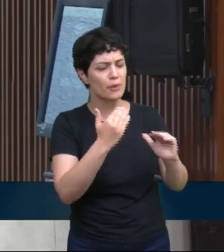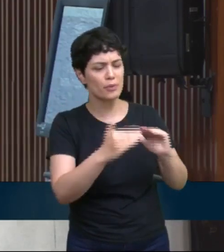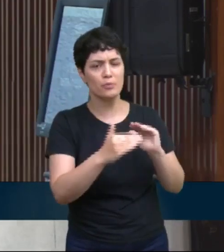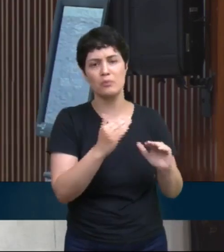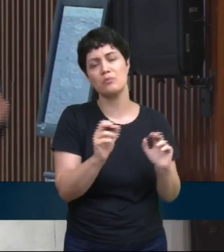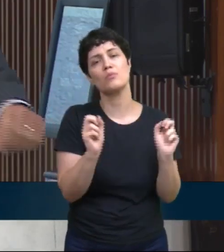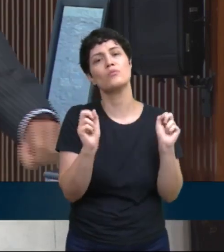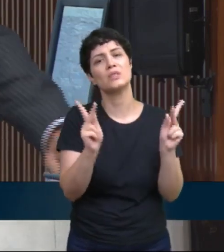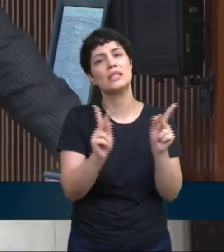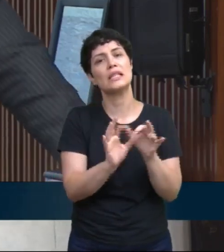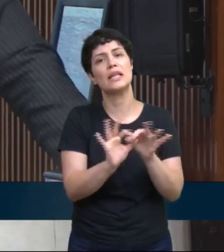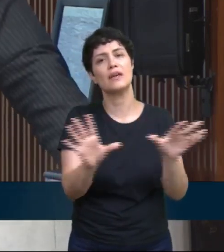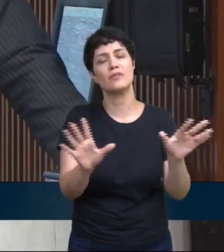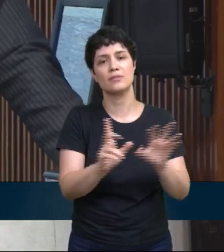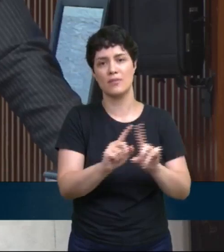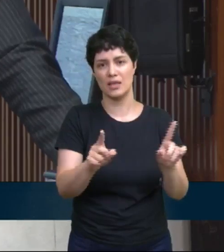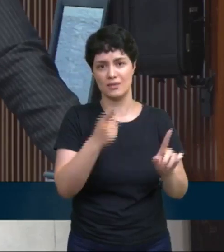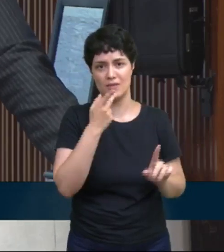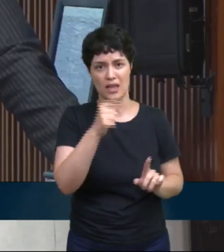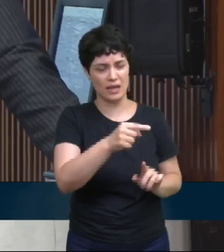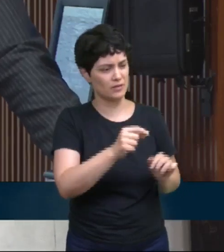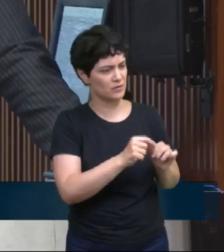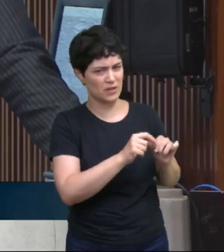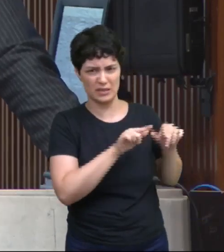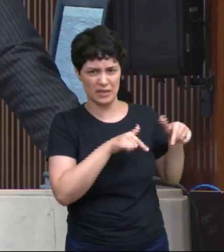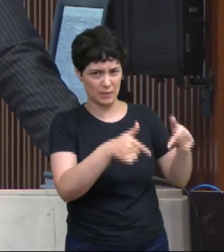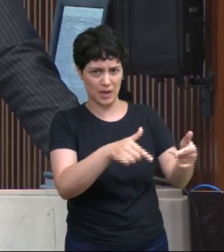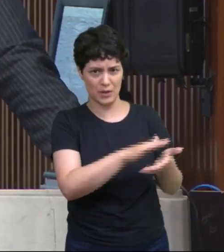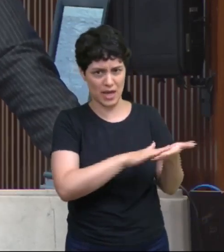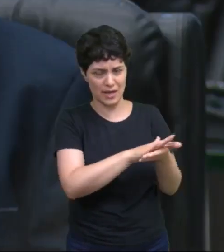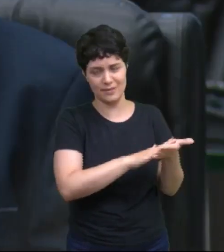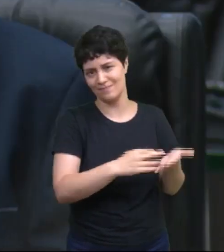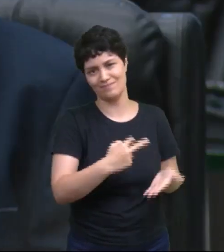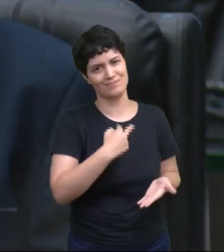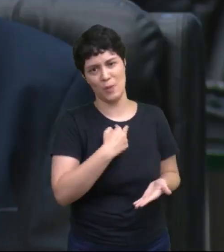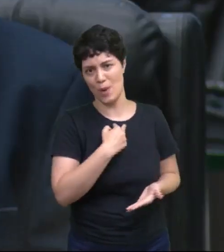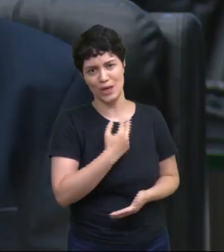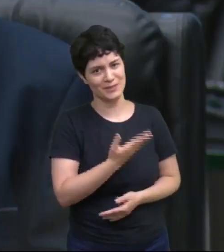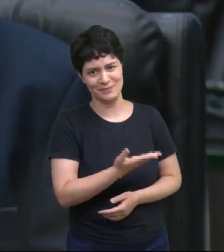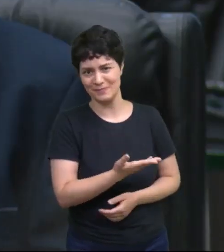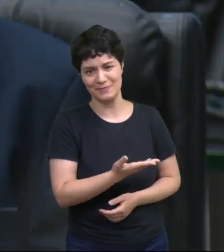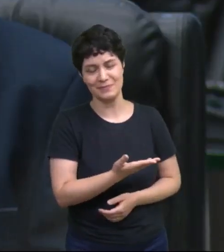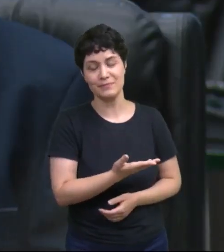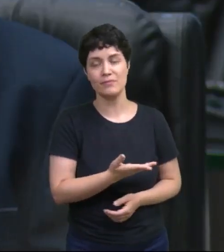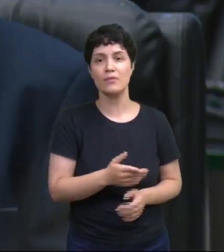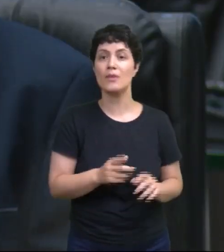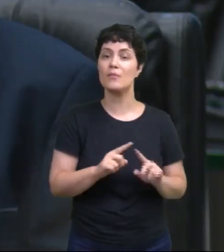prestado. Só que, com 83 anos,